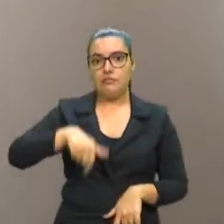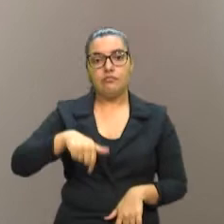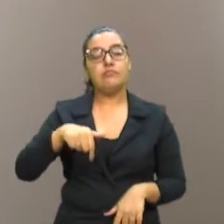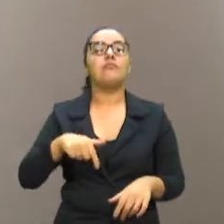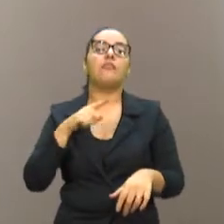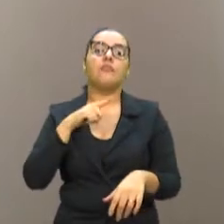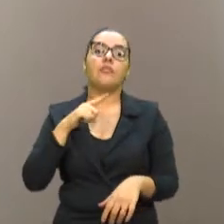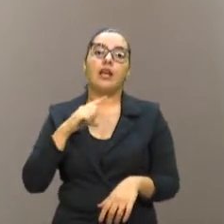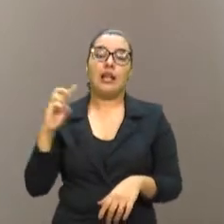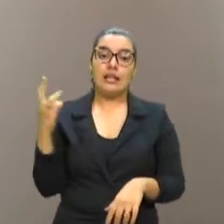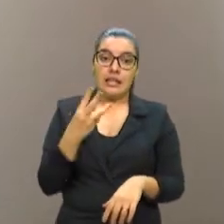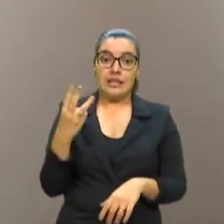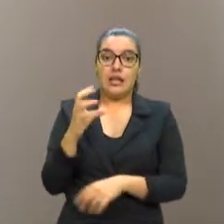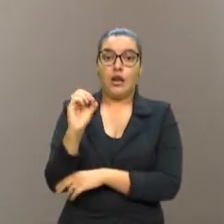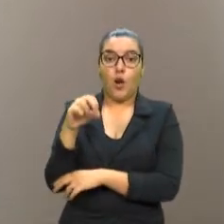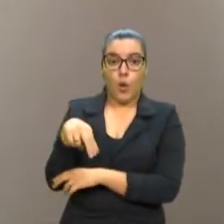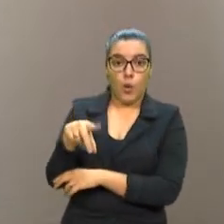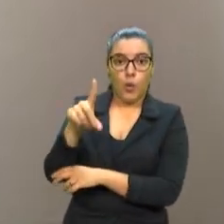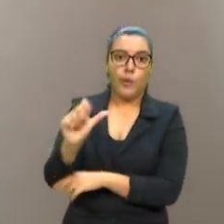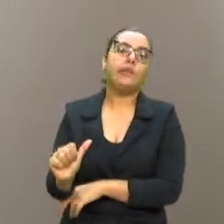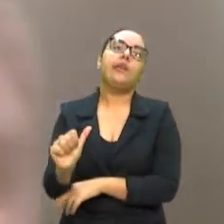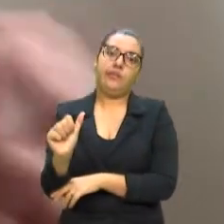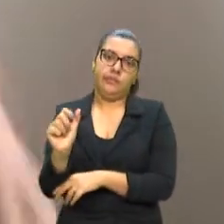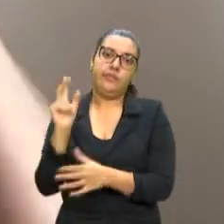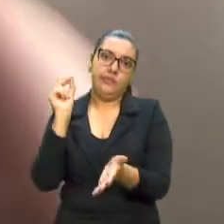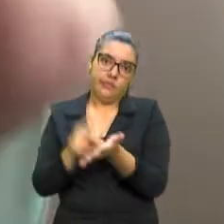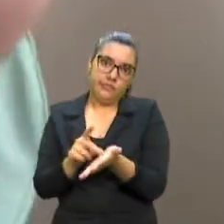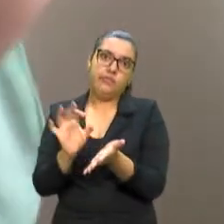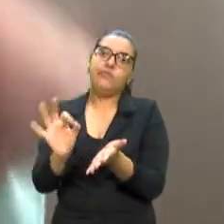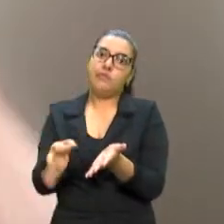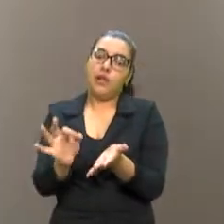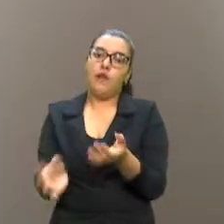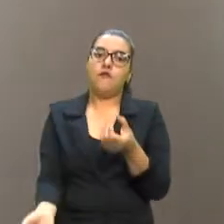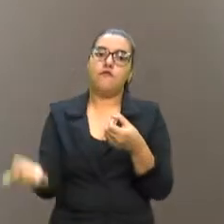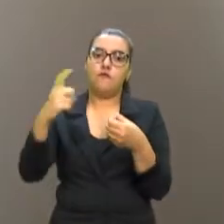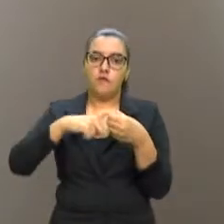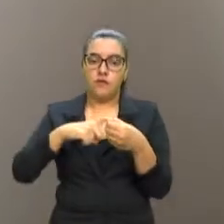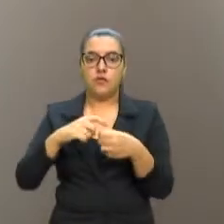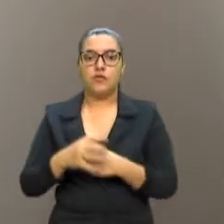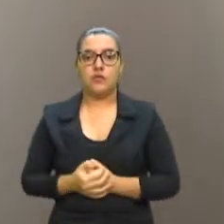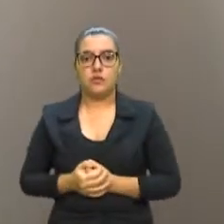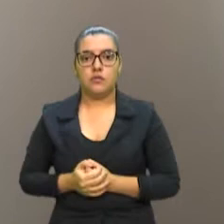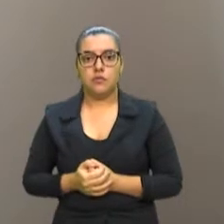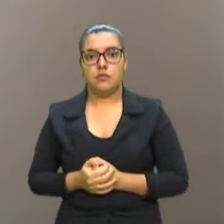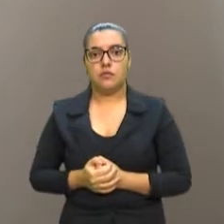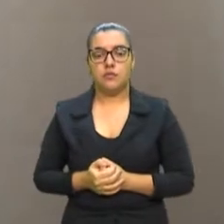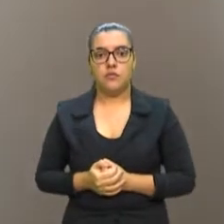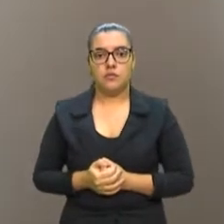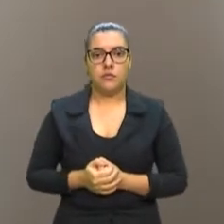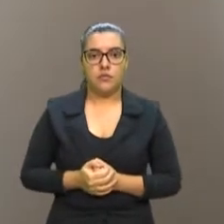terceira onda nos pegou realmente de jeito, como se diz em bom português. Quer dizer,